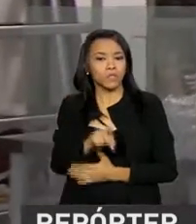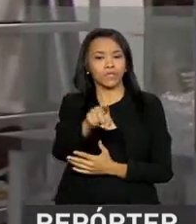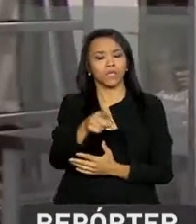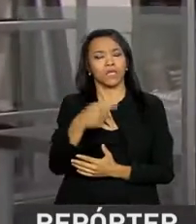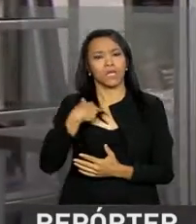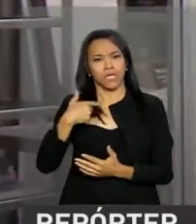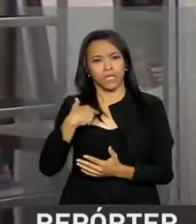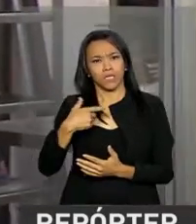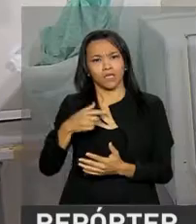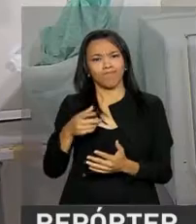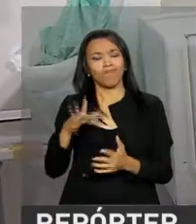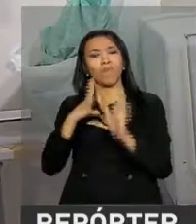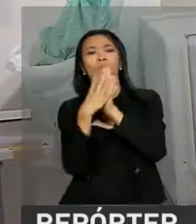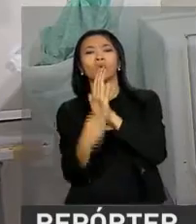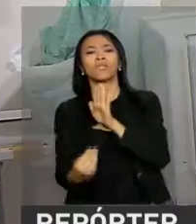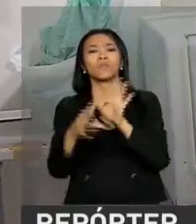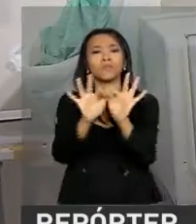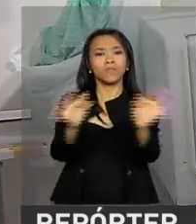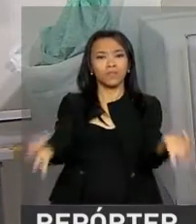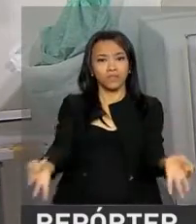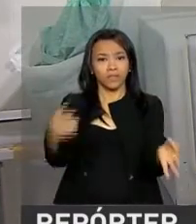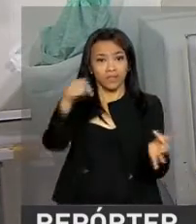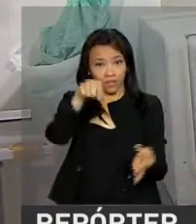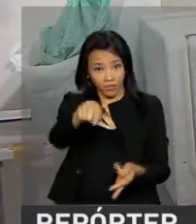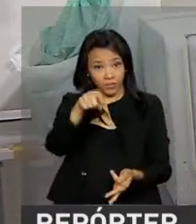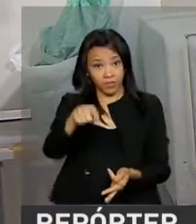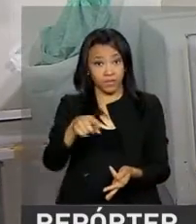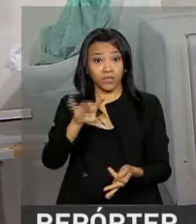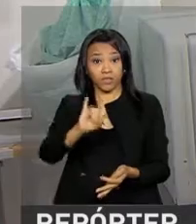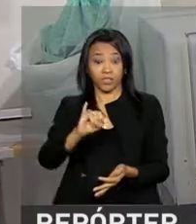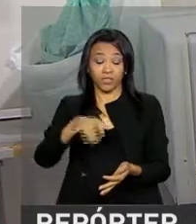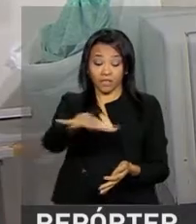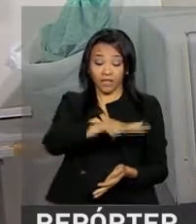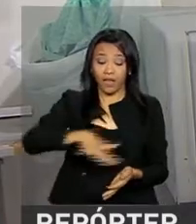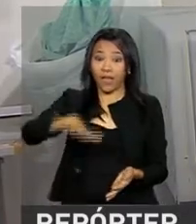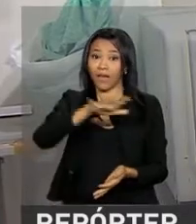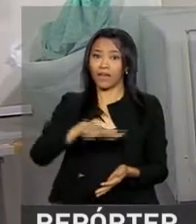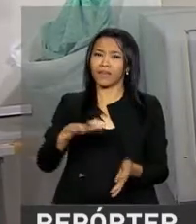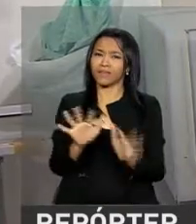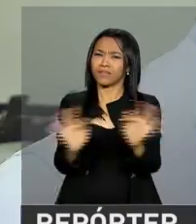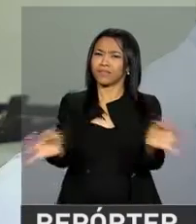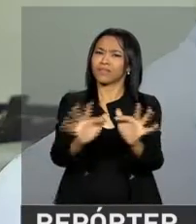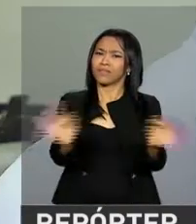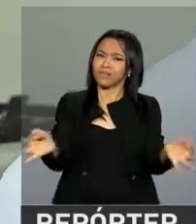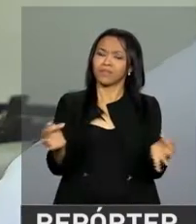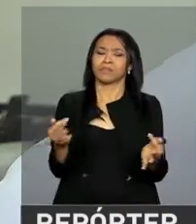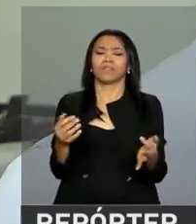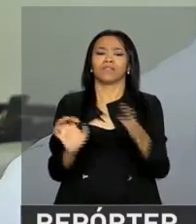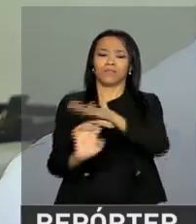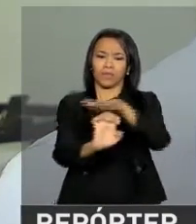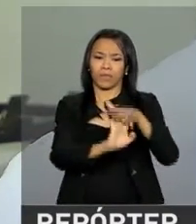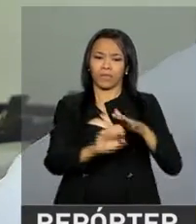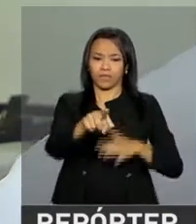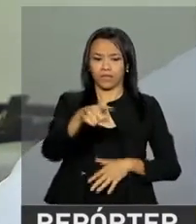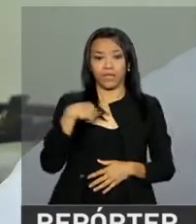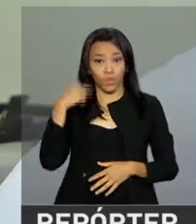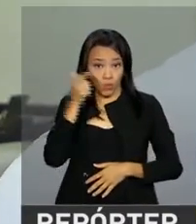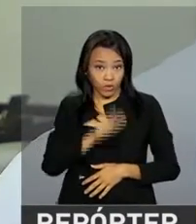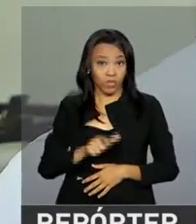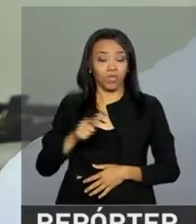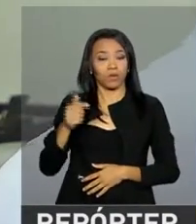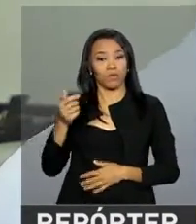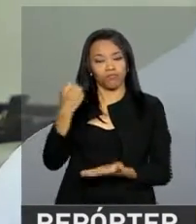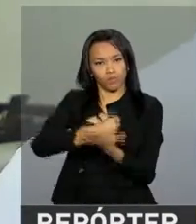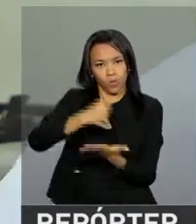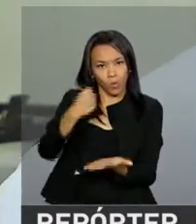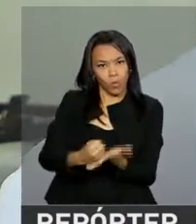pelo simples nacional é um regime tributário voltado para os pequenos negócios eu resolvi formalizar o negócio